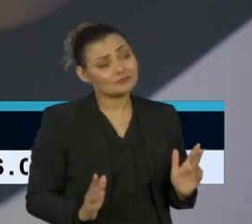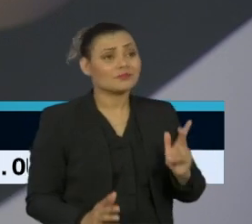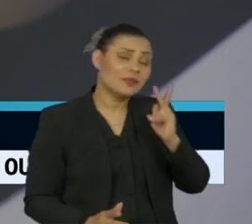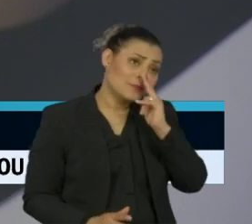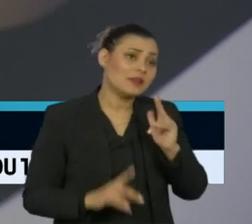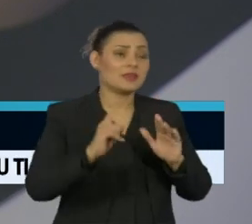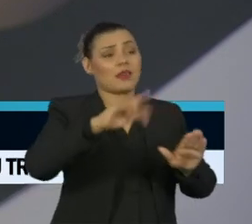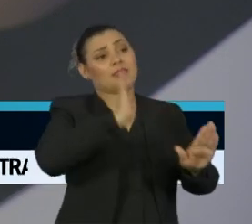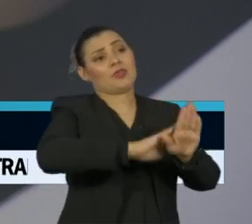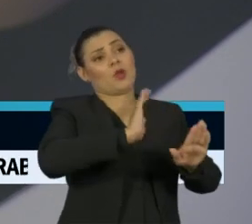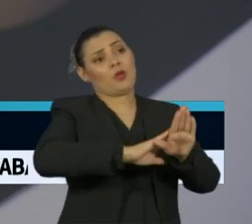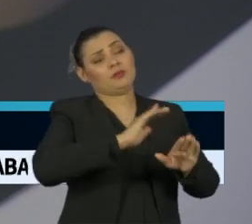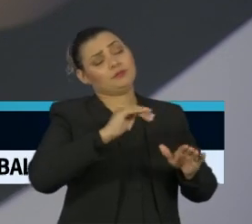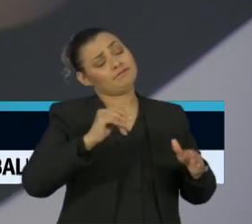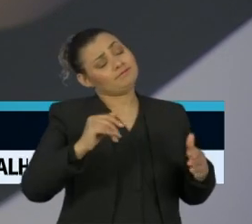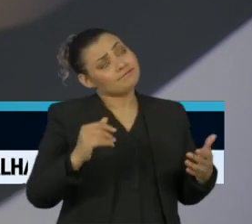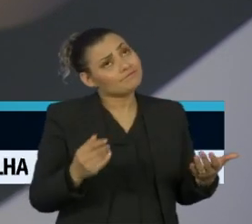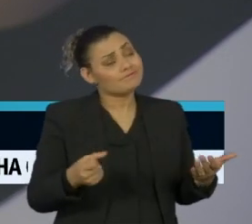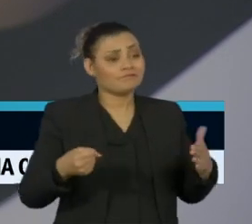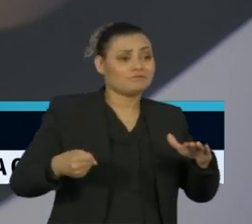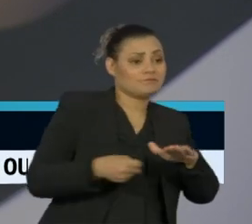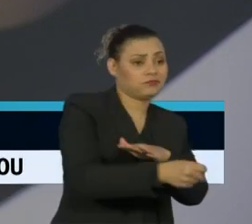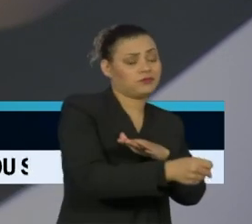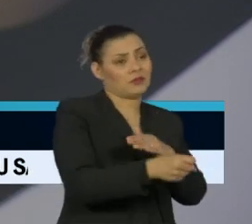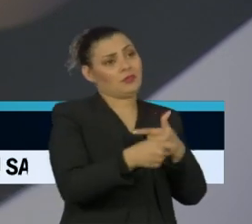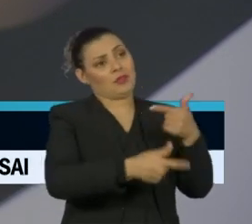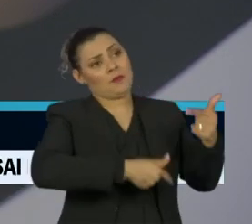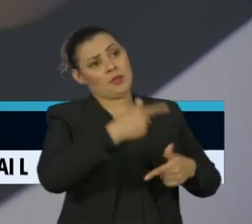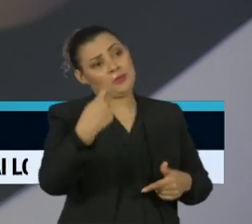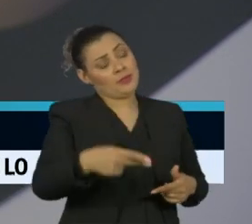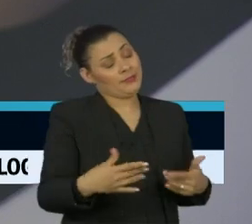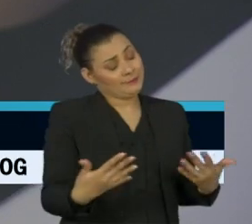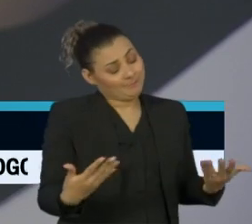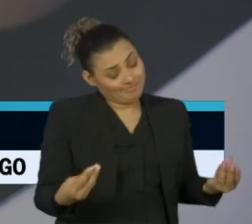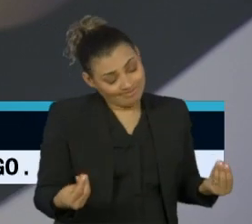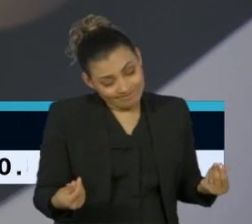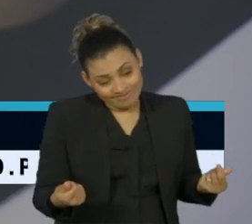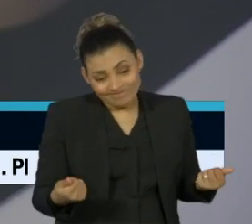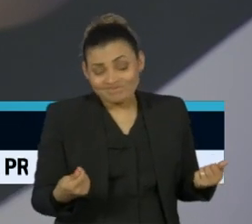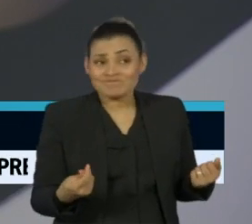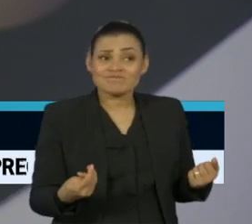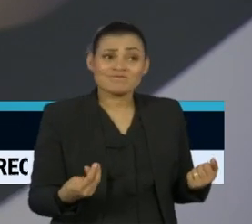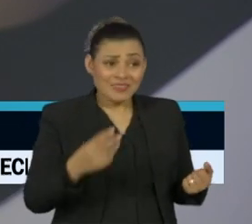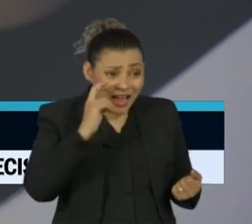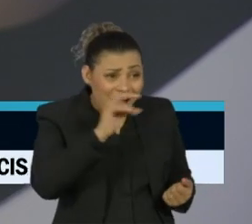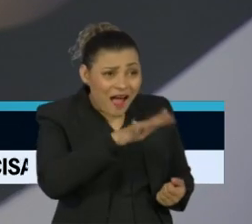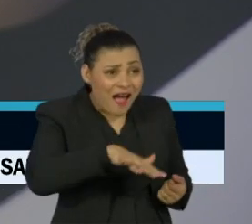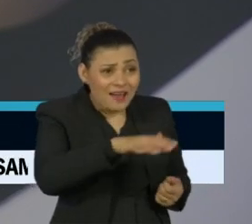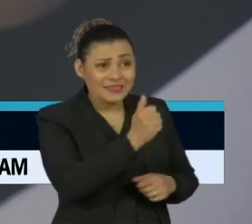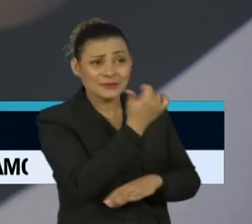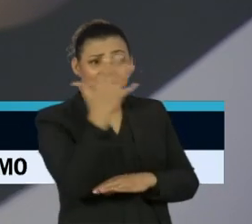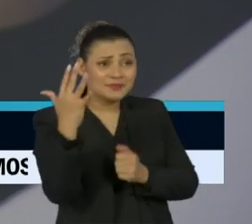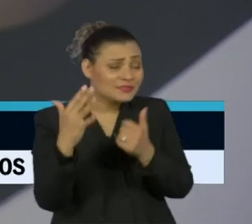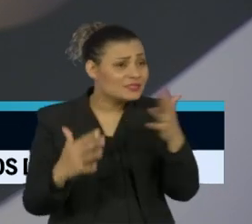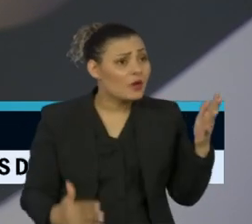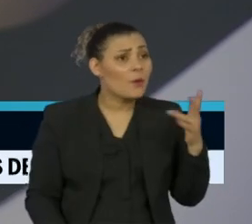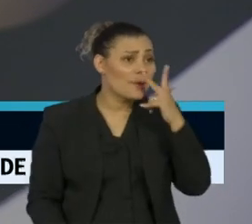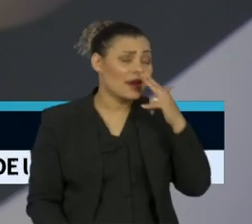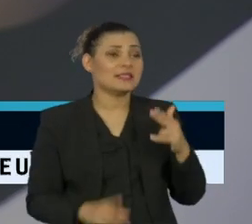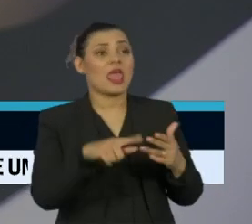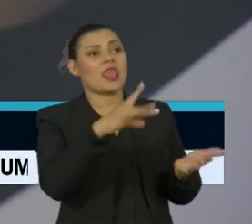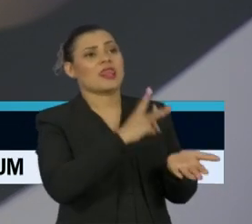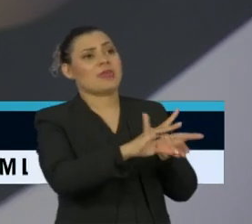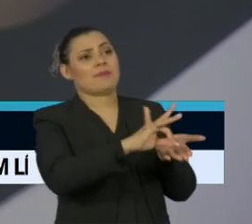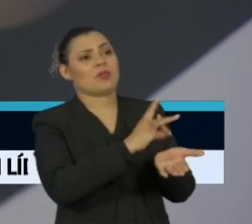tem um componente ideológico atrasado bastante grande ele ver o a questão ambiental e vezes como